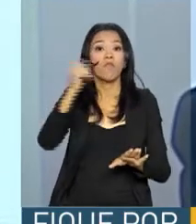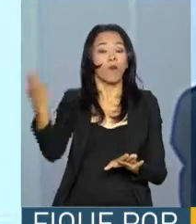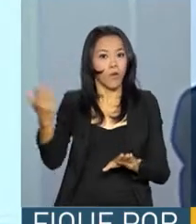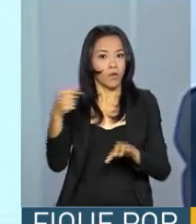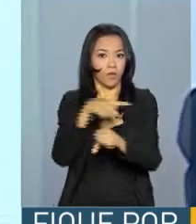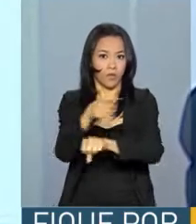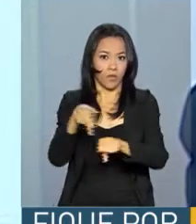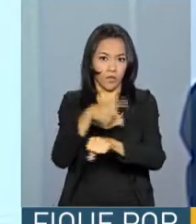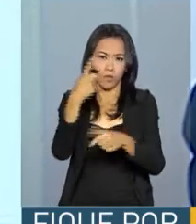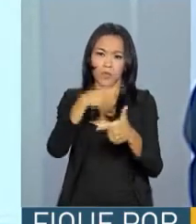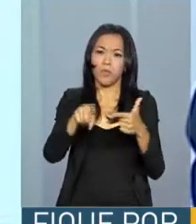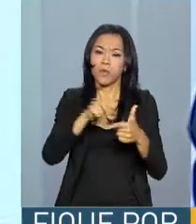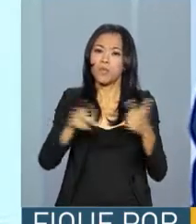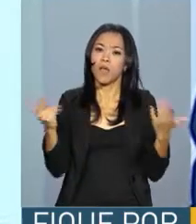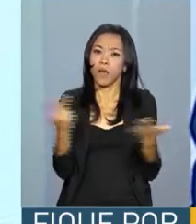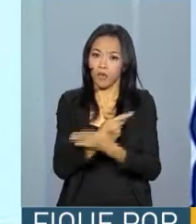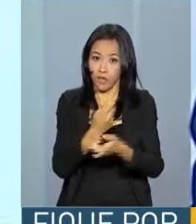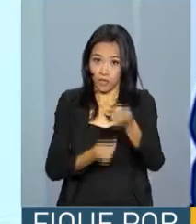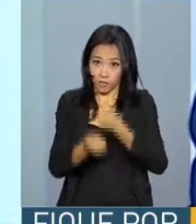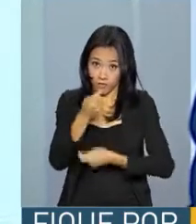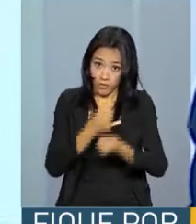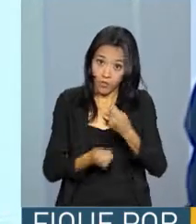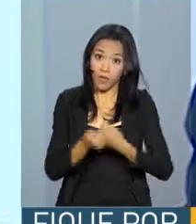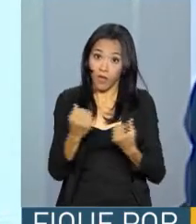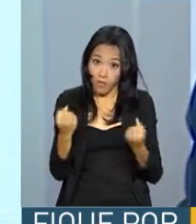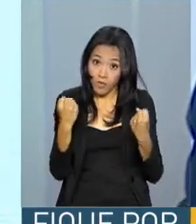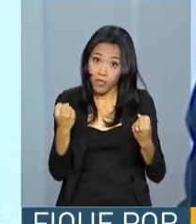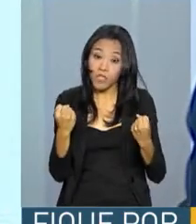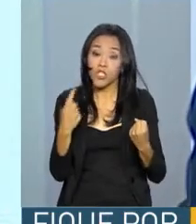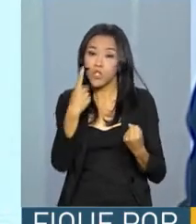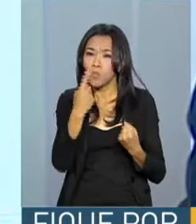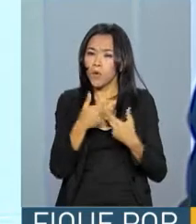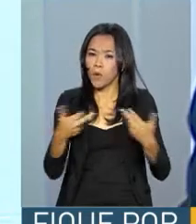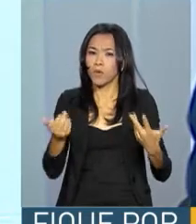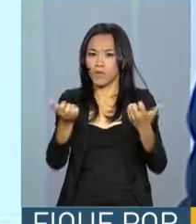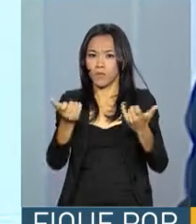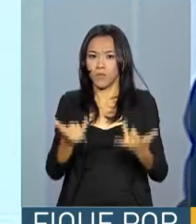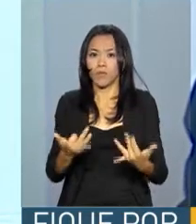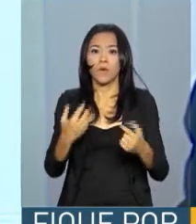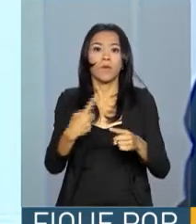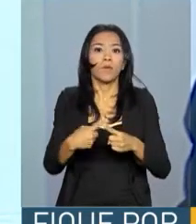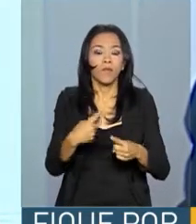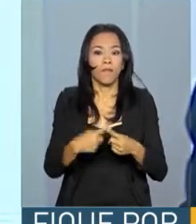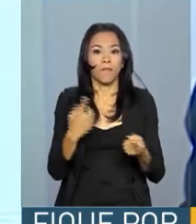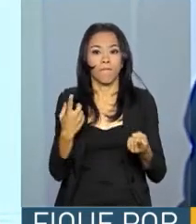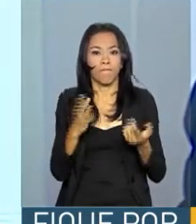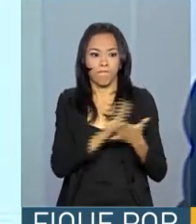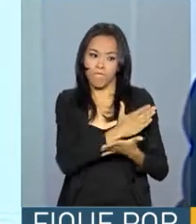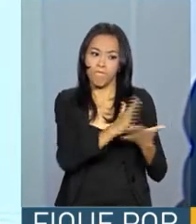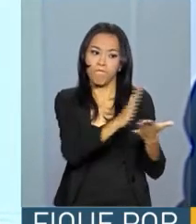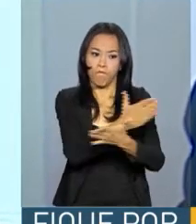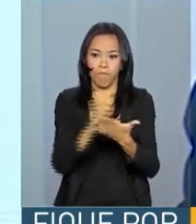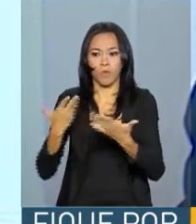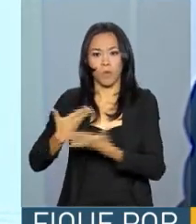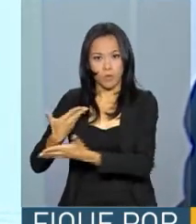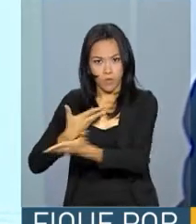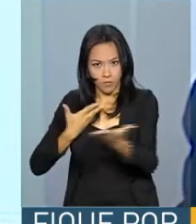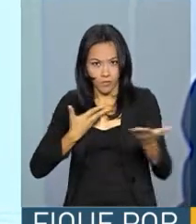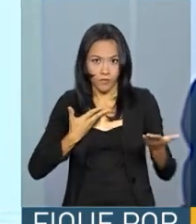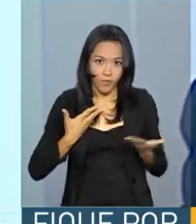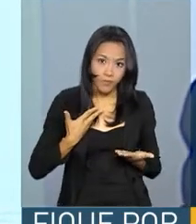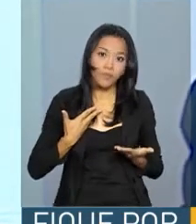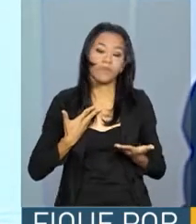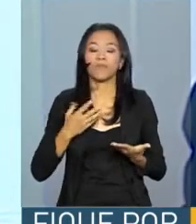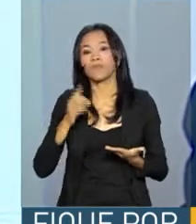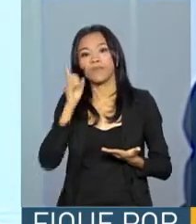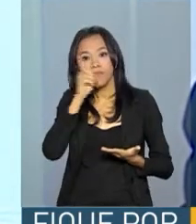parte o problema econômico, a simbologia é muito forte. E eu acrescento um dado, né? Porque os nossos, alguns colegas nossos parlamentares